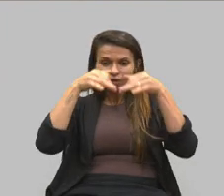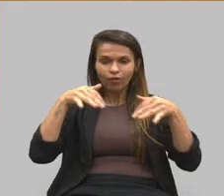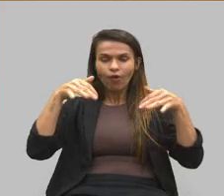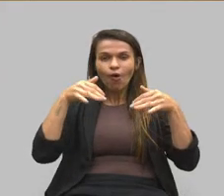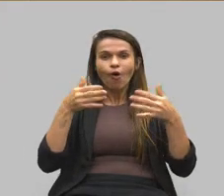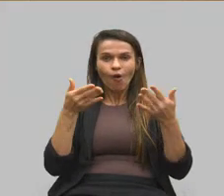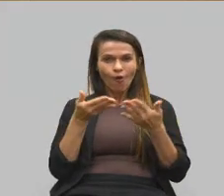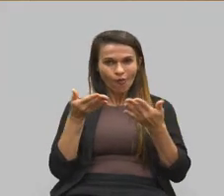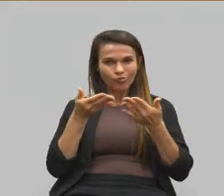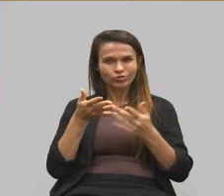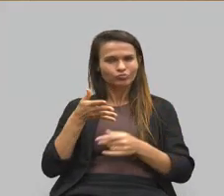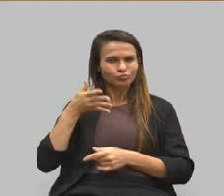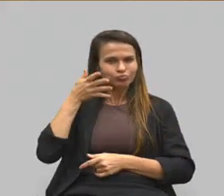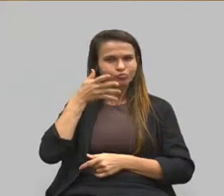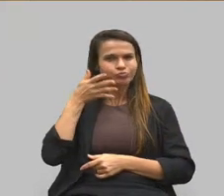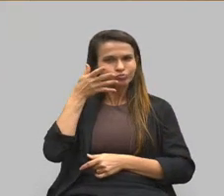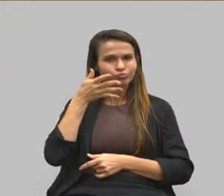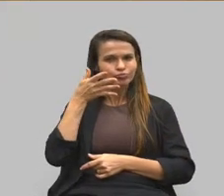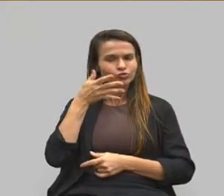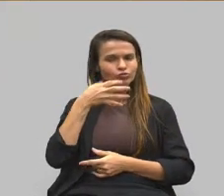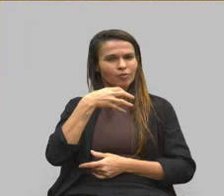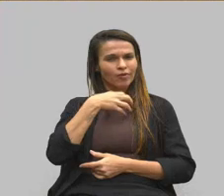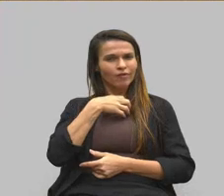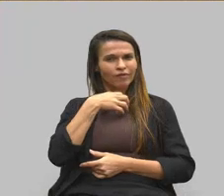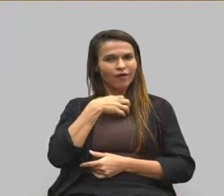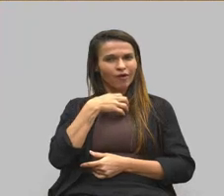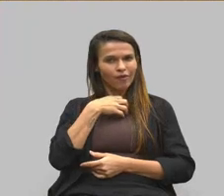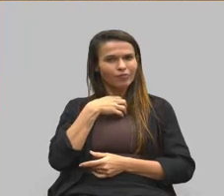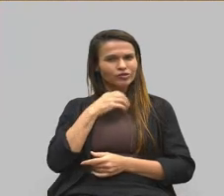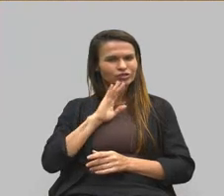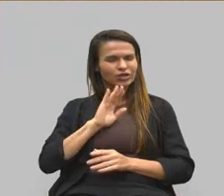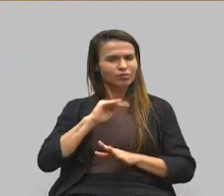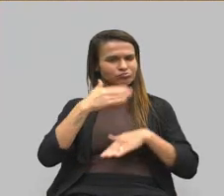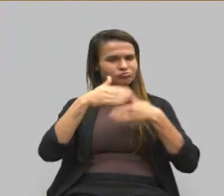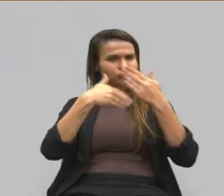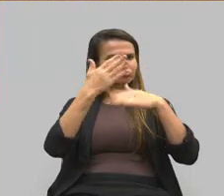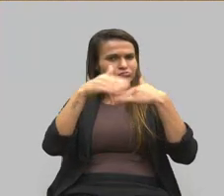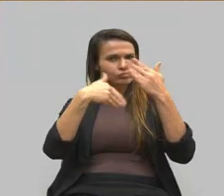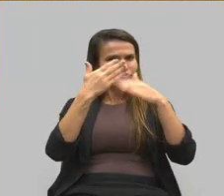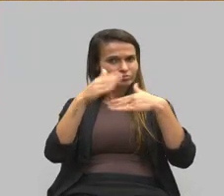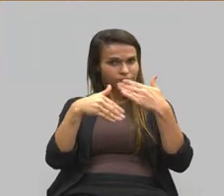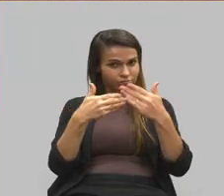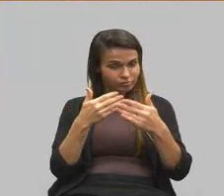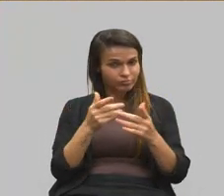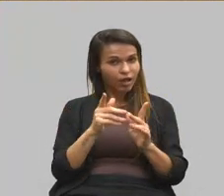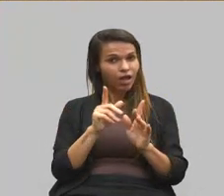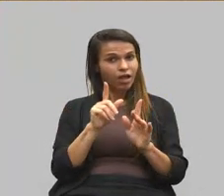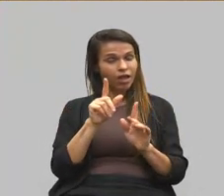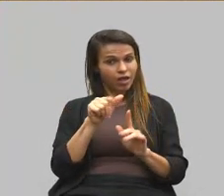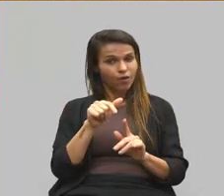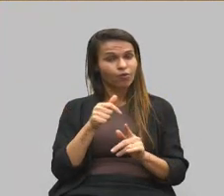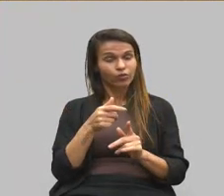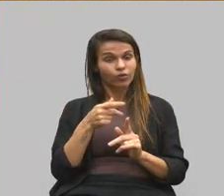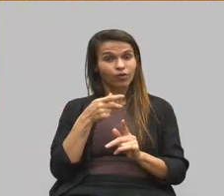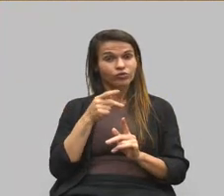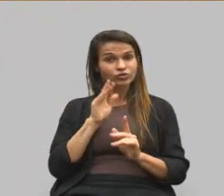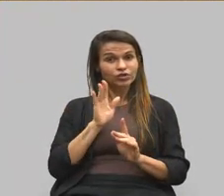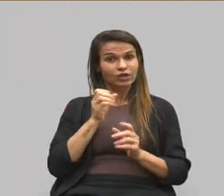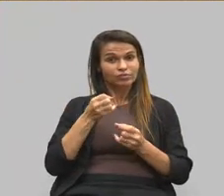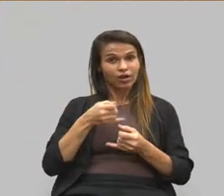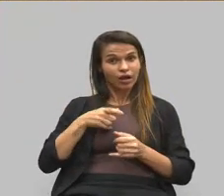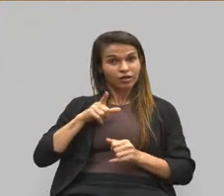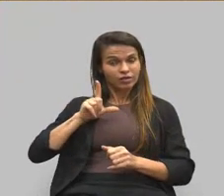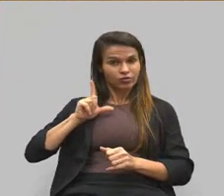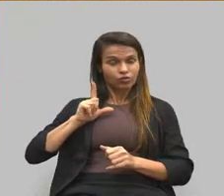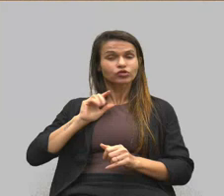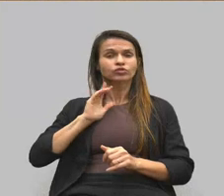gente eh de maneira assim que já muito avançada Isso é o que eu disse anteriormente já